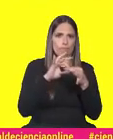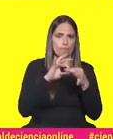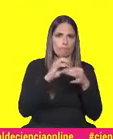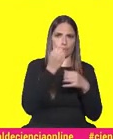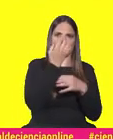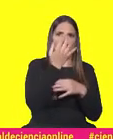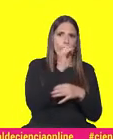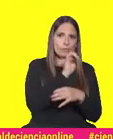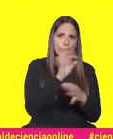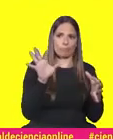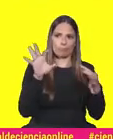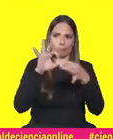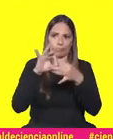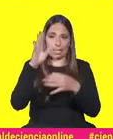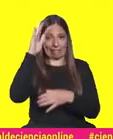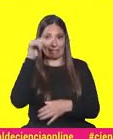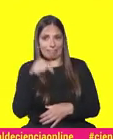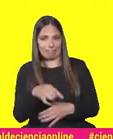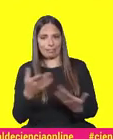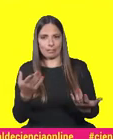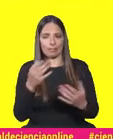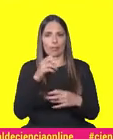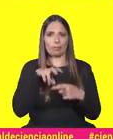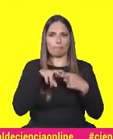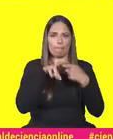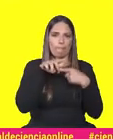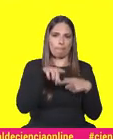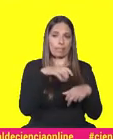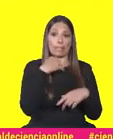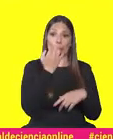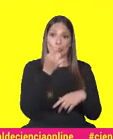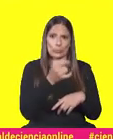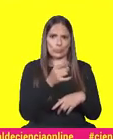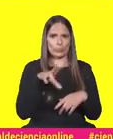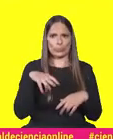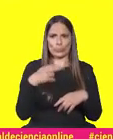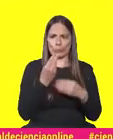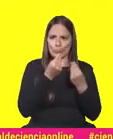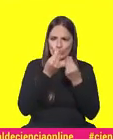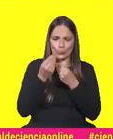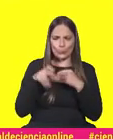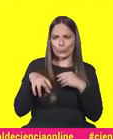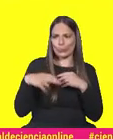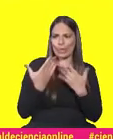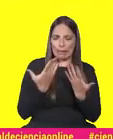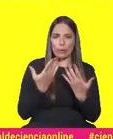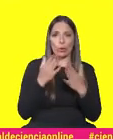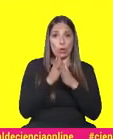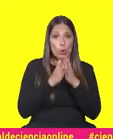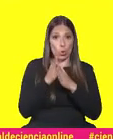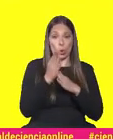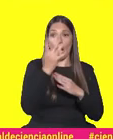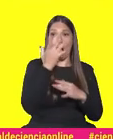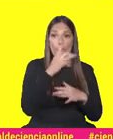imbondeiro por um morcego. Ora, os frutos do baobá são riquíssimos em nutrientes e são muito utilizados como alimento